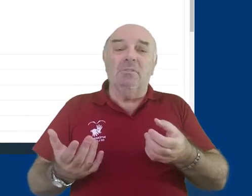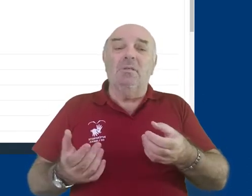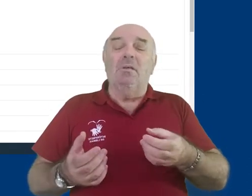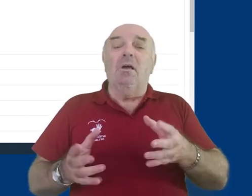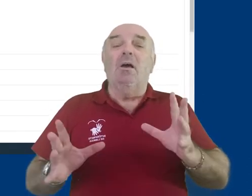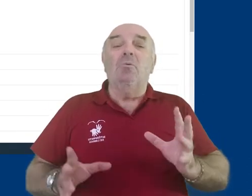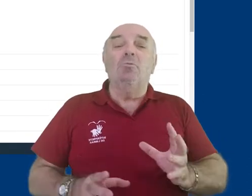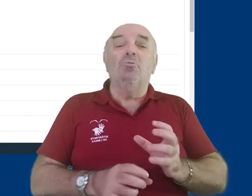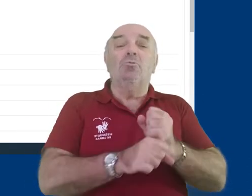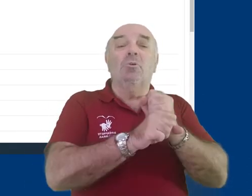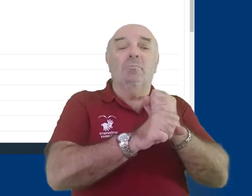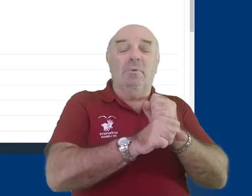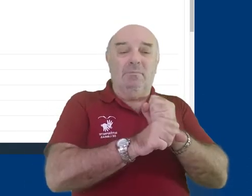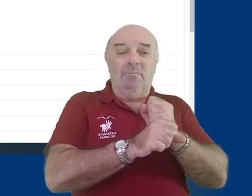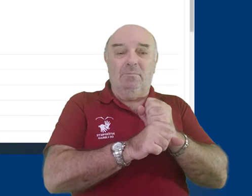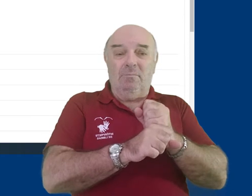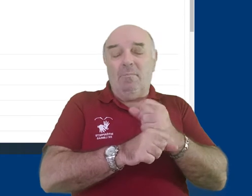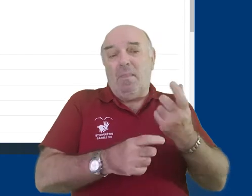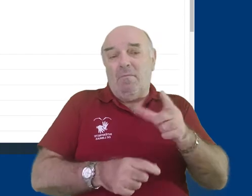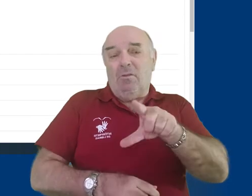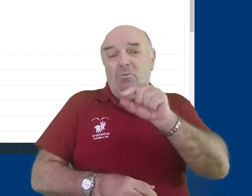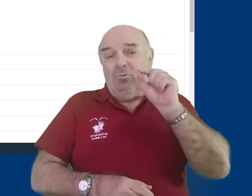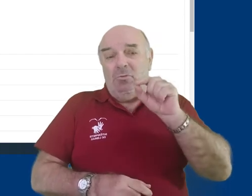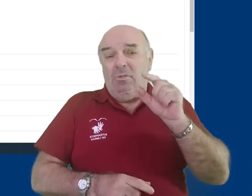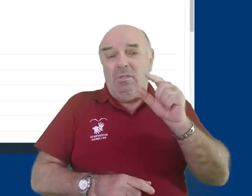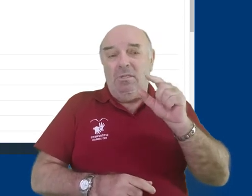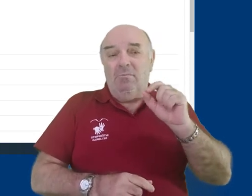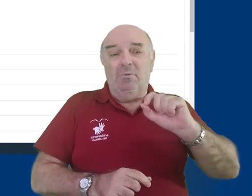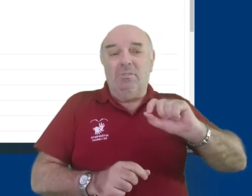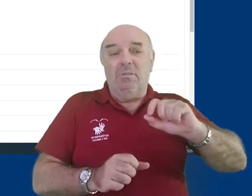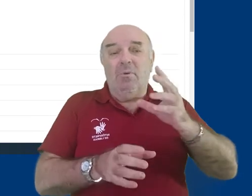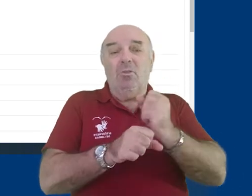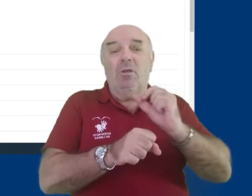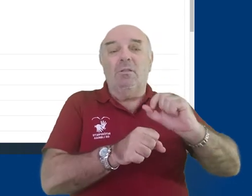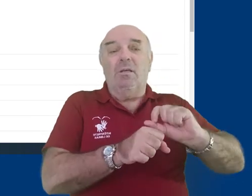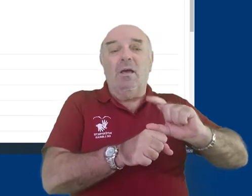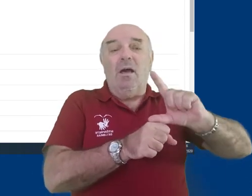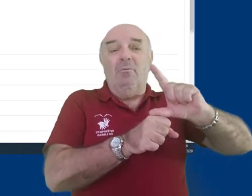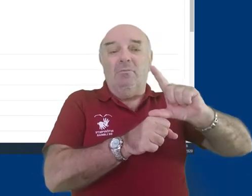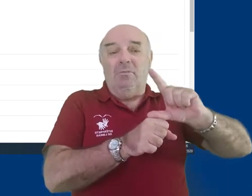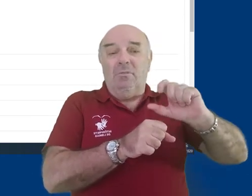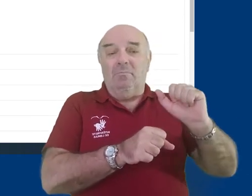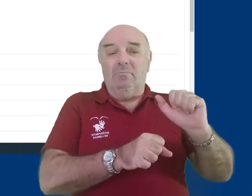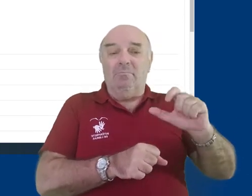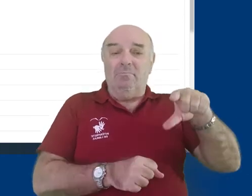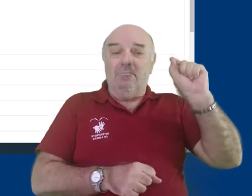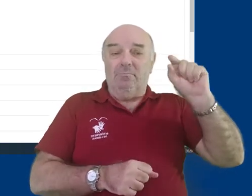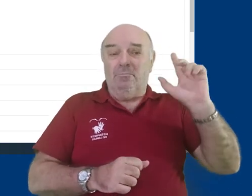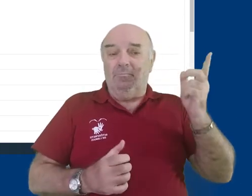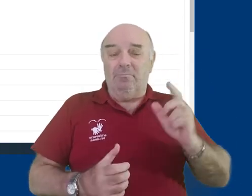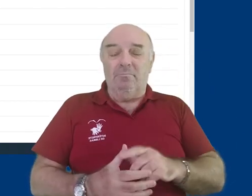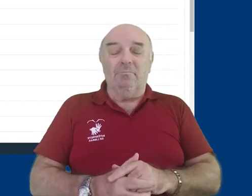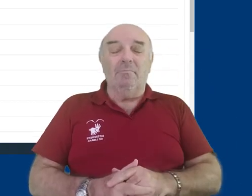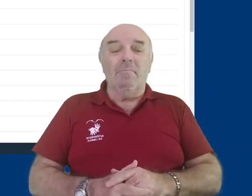tentativas do aluno e vai, por exemplo, escolher a nota mais alta. Outras opções.